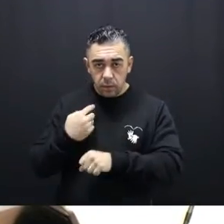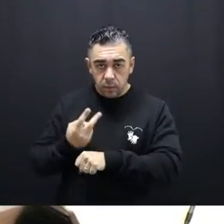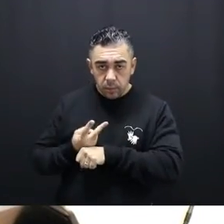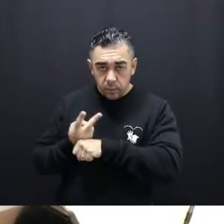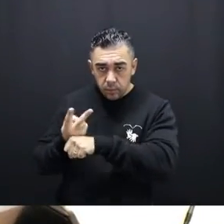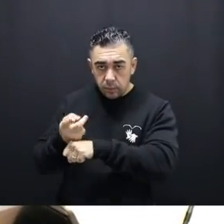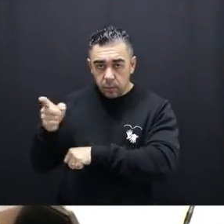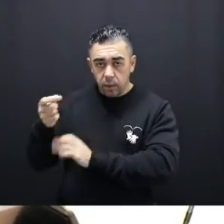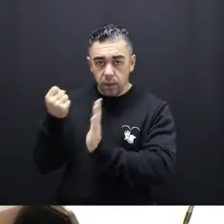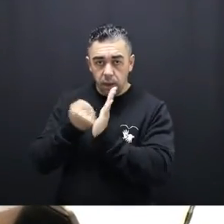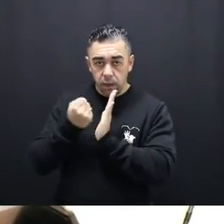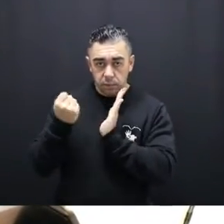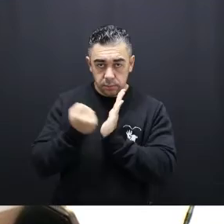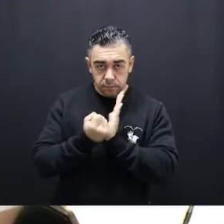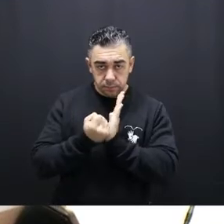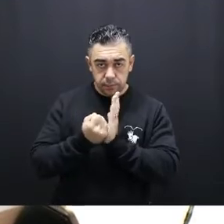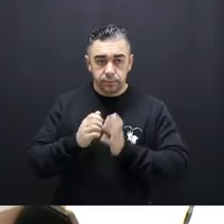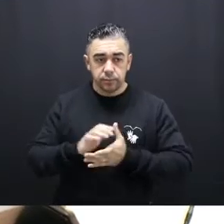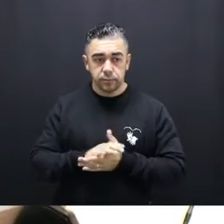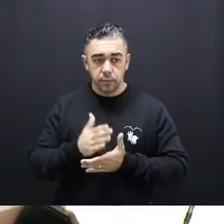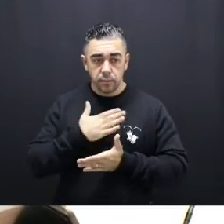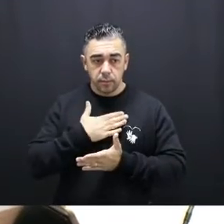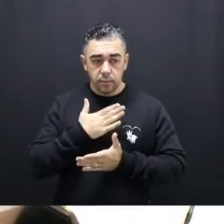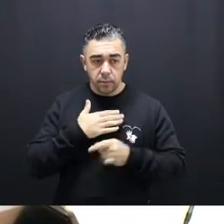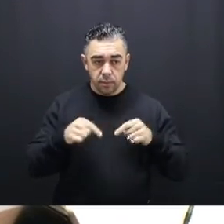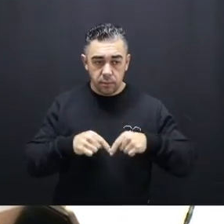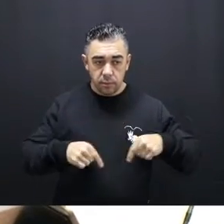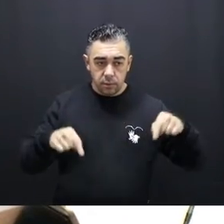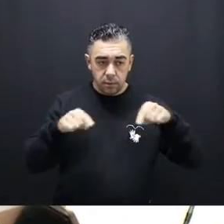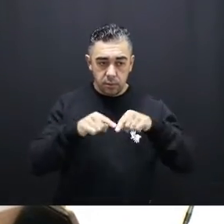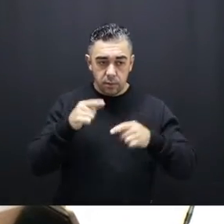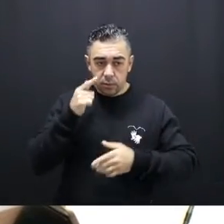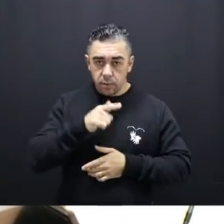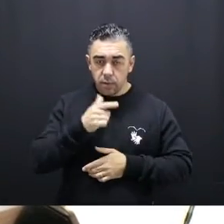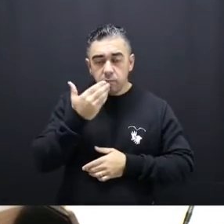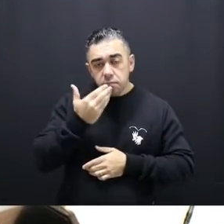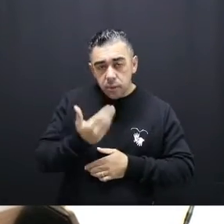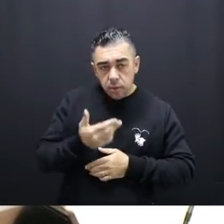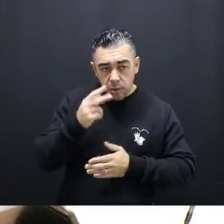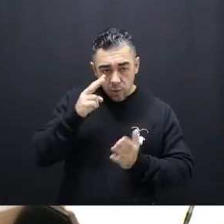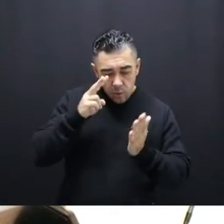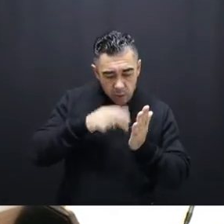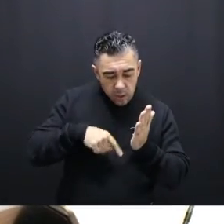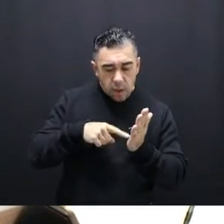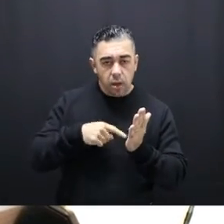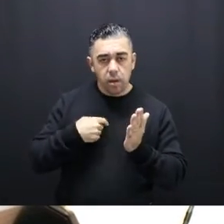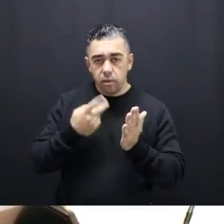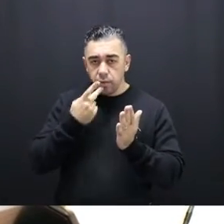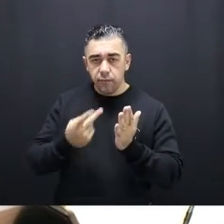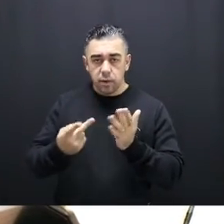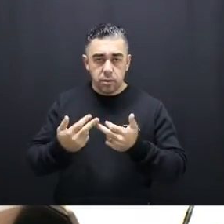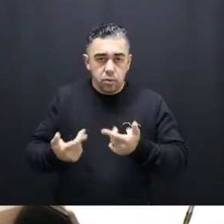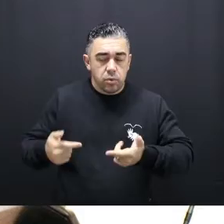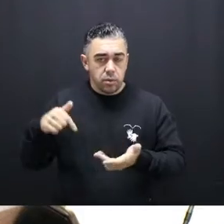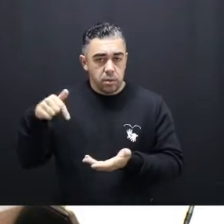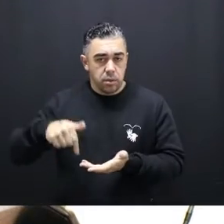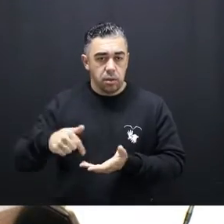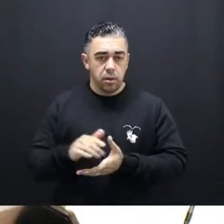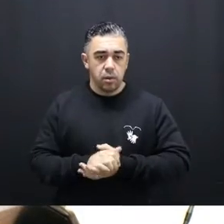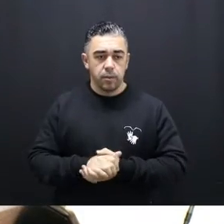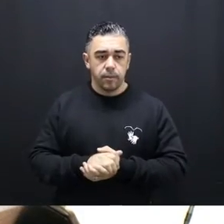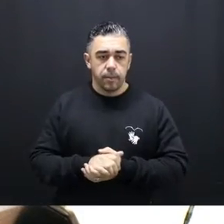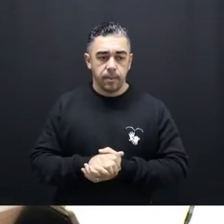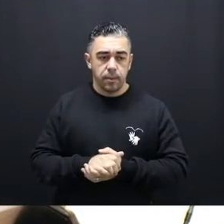porque eu fui em cartório quanto a dizer que o meu gabinete não consegue olhar talvez não estaria pedindo suas informações não estaria dizendo que eu tô dizendo aqui Léo